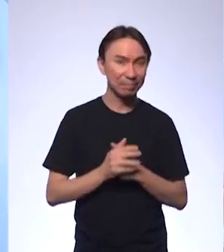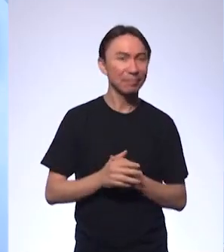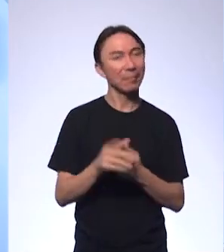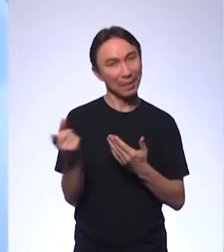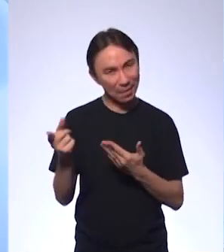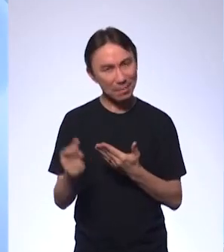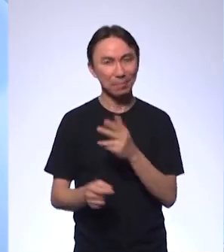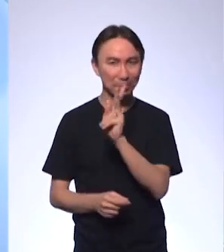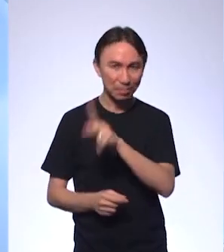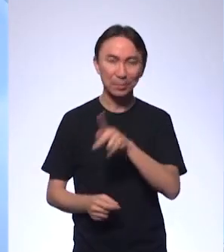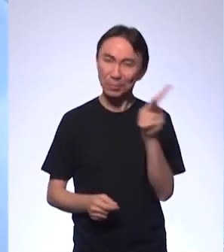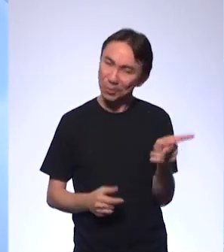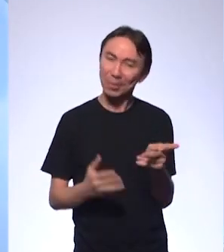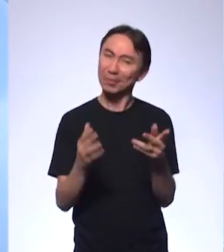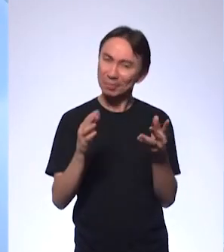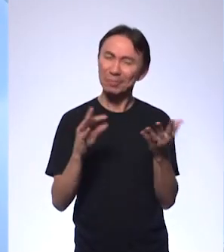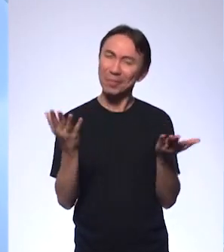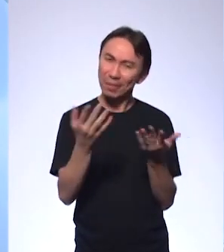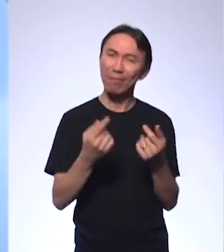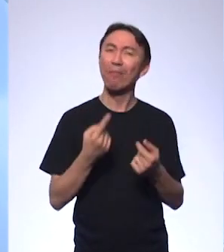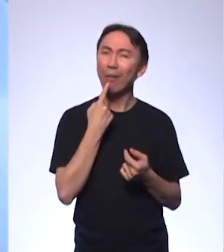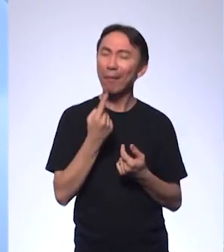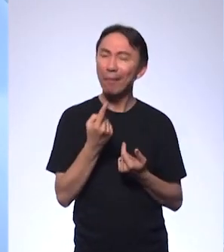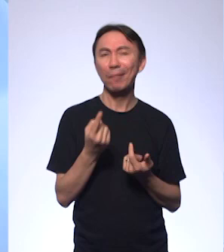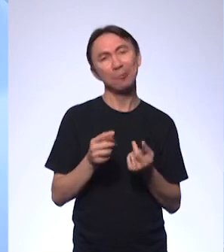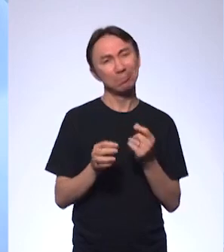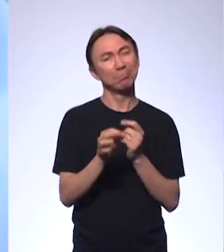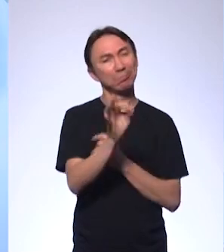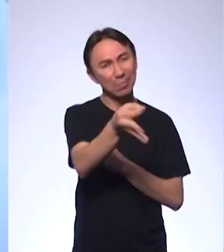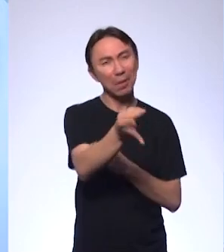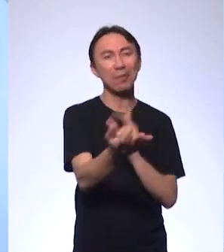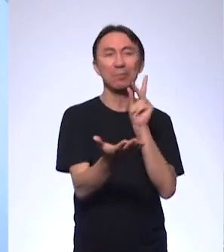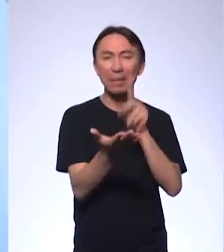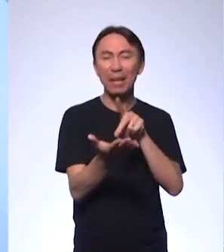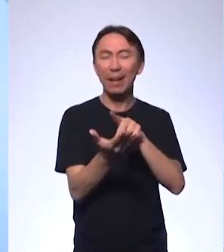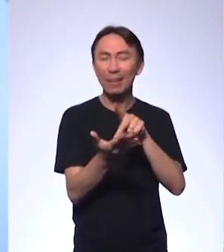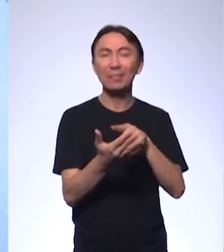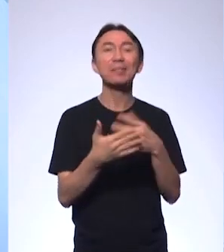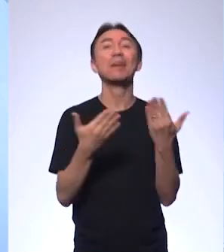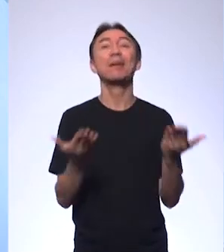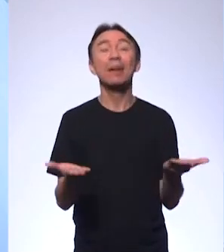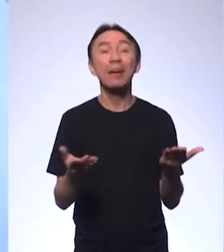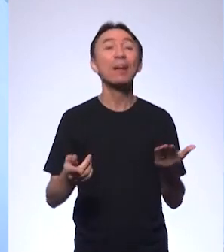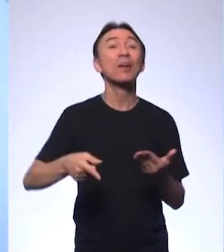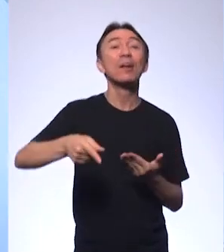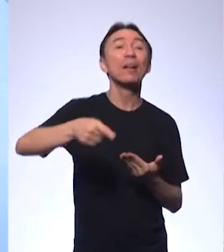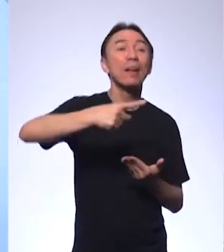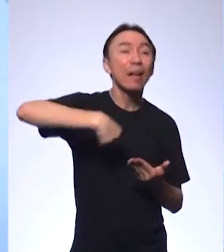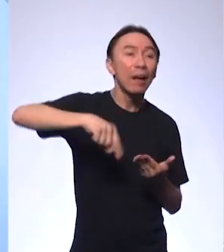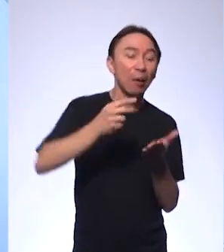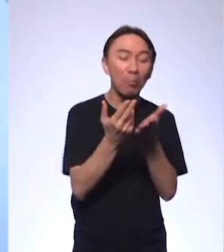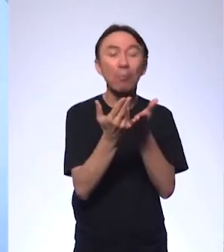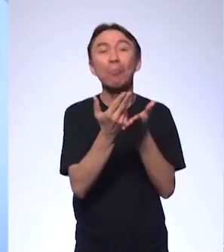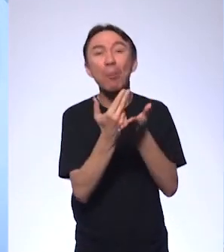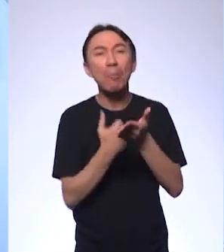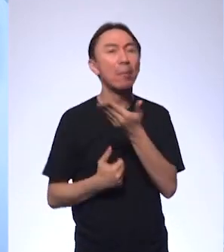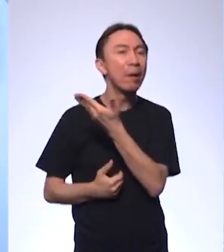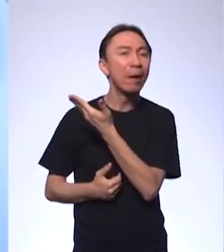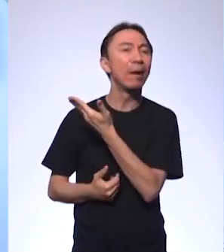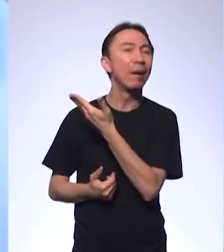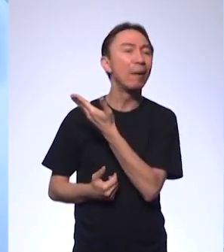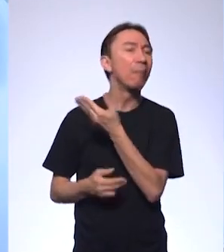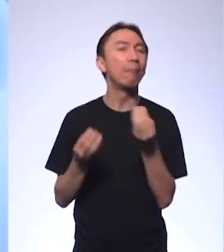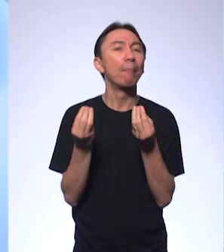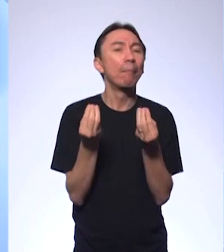Simone, né, e os professores aí comentaram realmente. Qual que foi a ideia, né, dessas imagens aqui e de eu